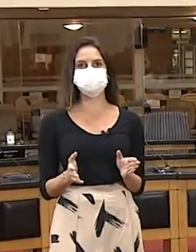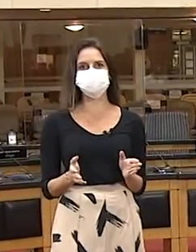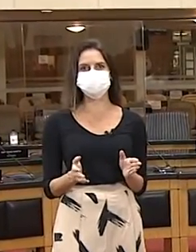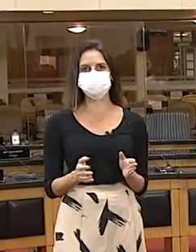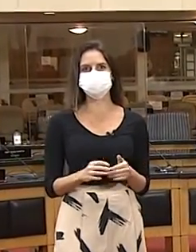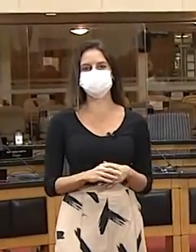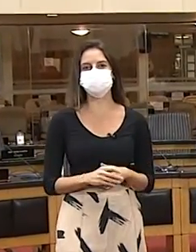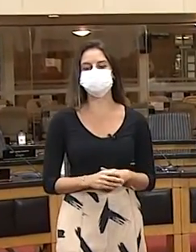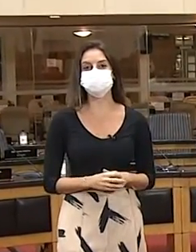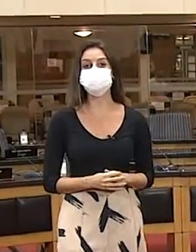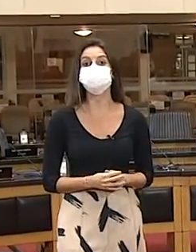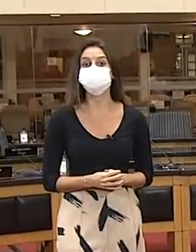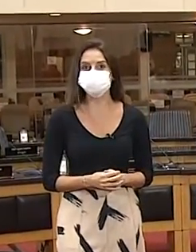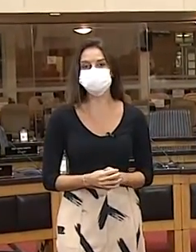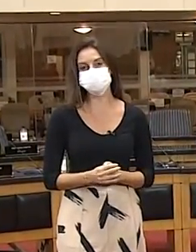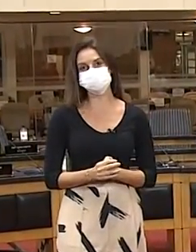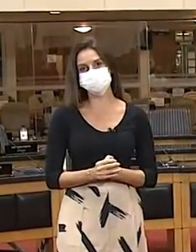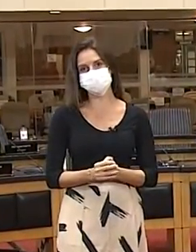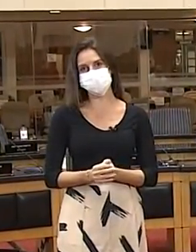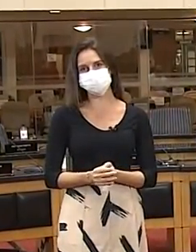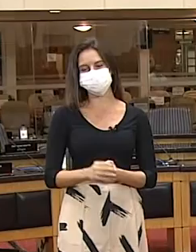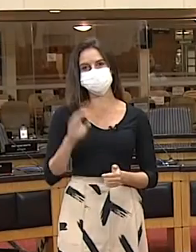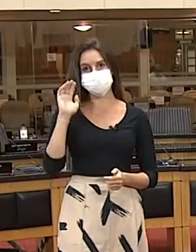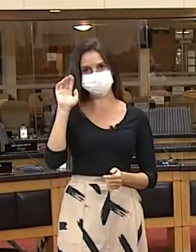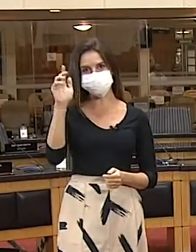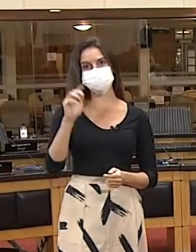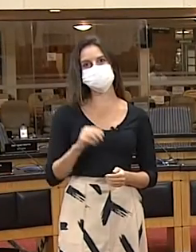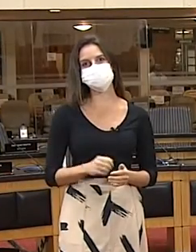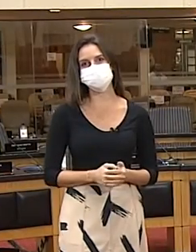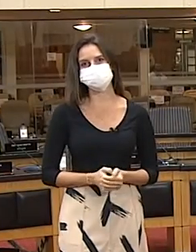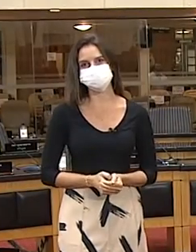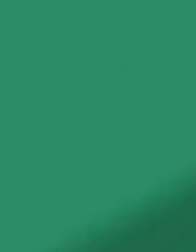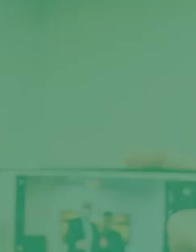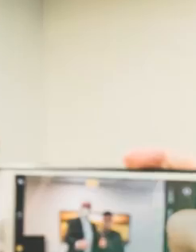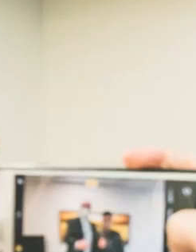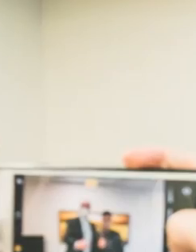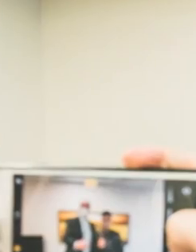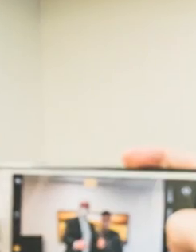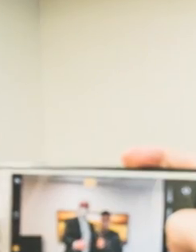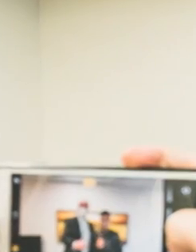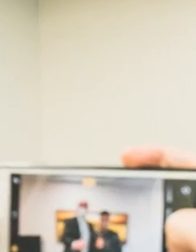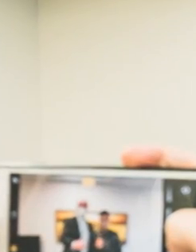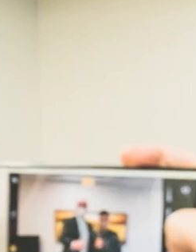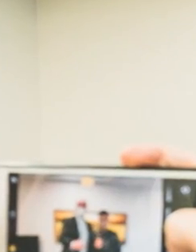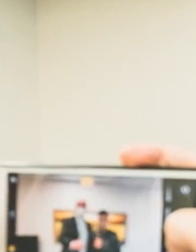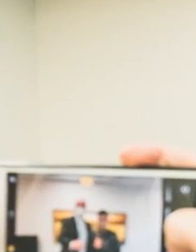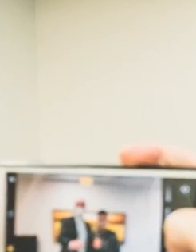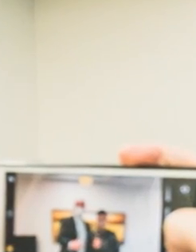alguns dos cliques registrados pelos fotógrafos da Agência L. Até semana que vem!